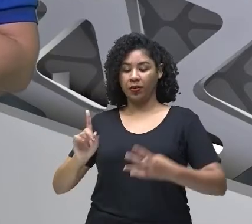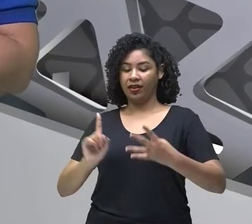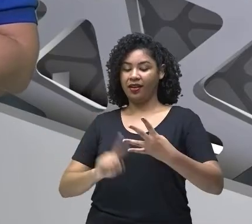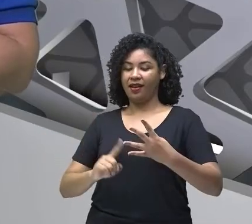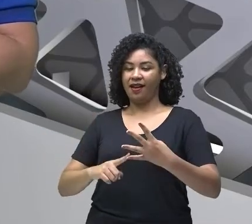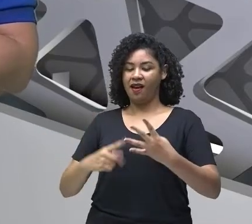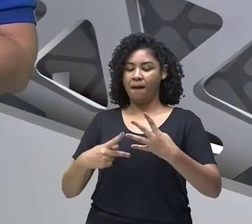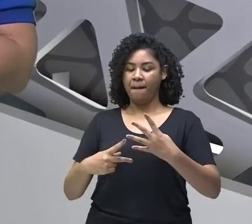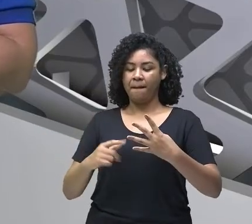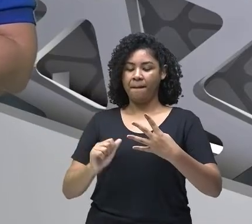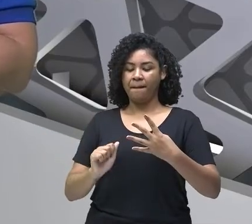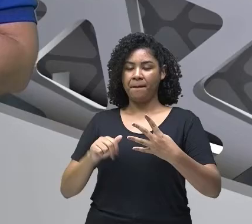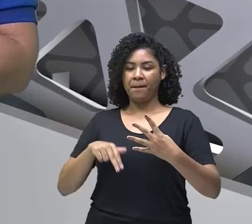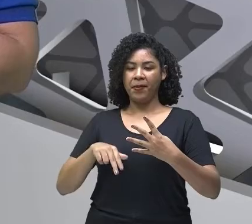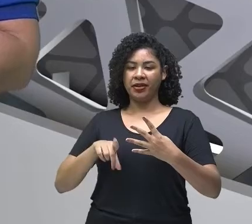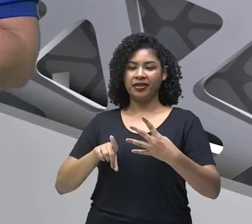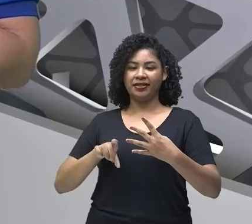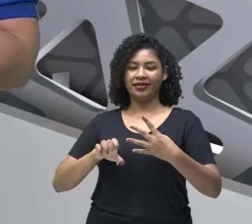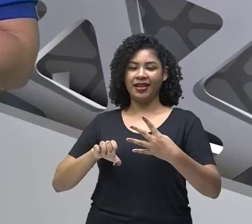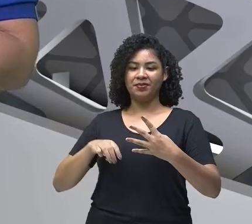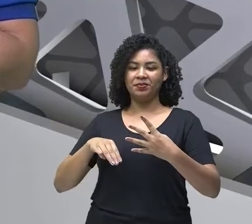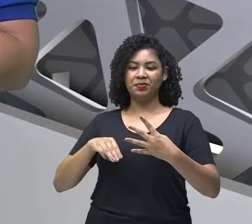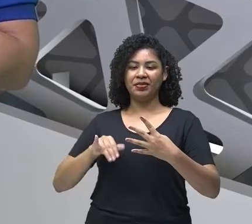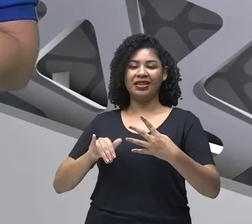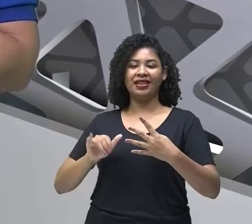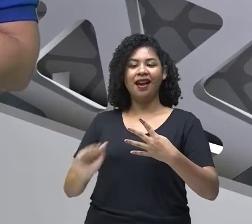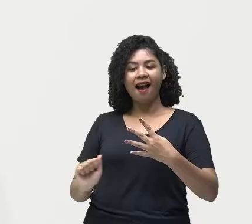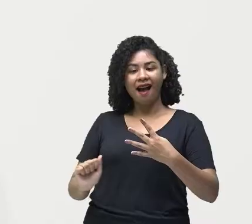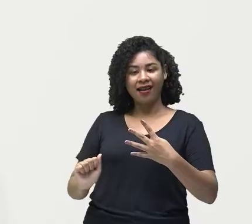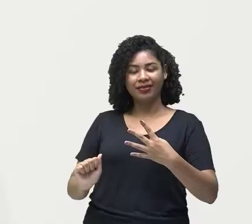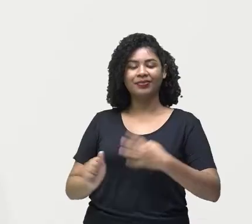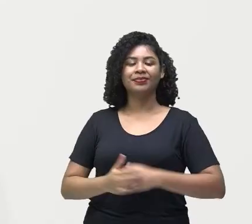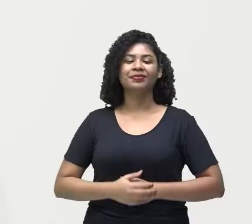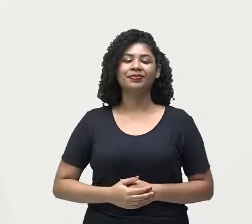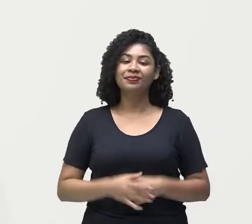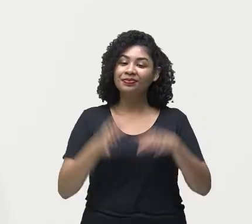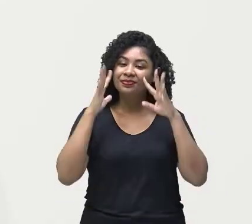pandemia. Então, observem comigo na nossa próxima cartela.